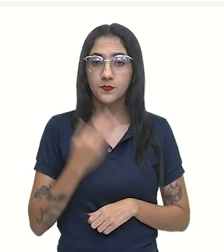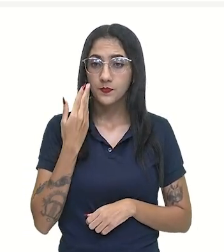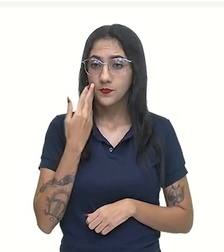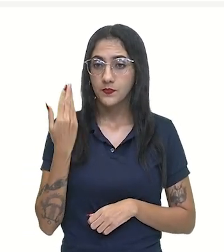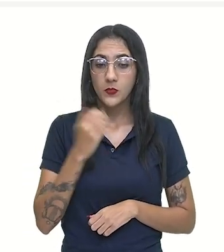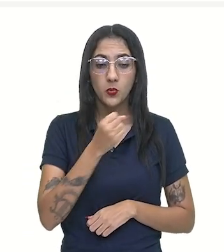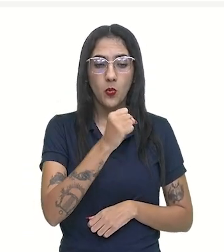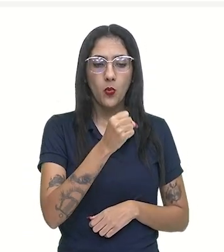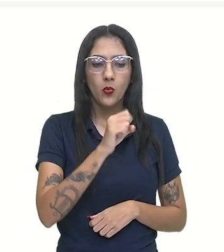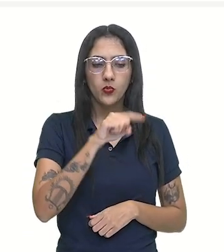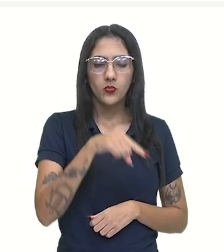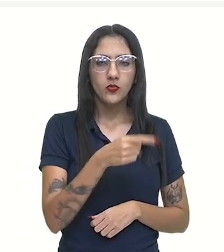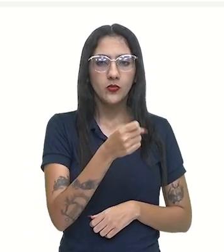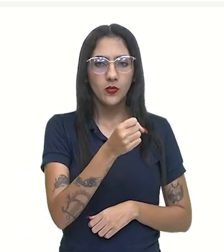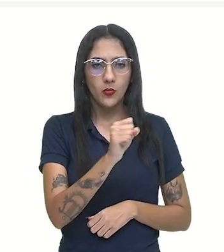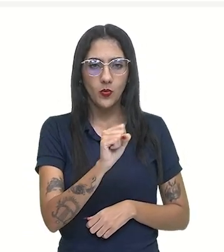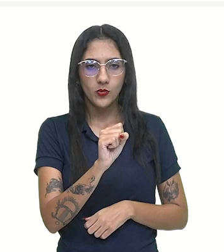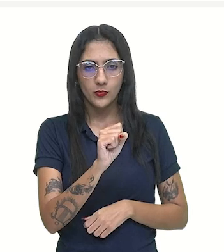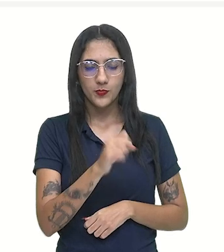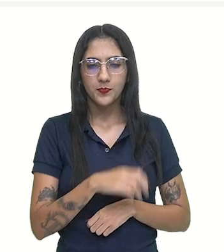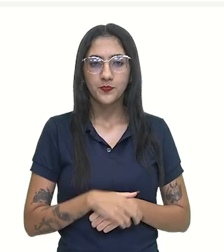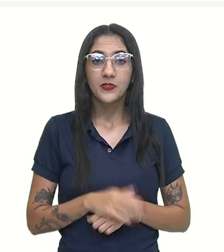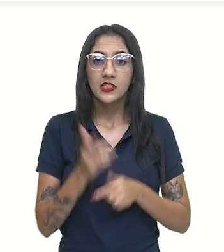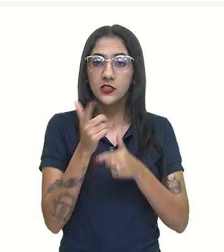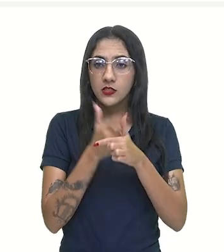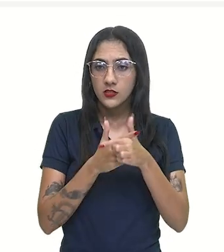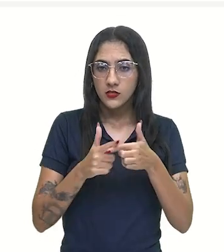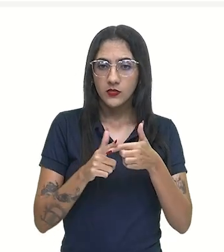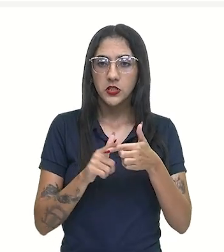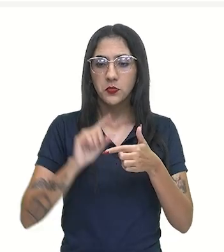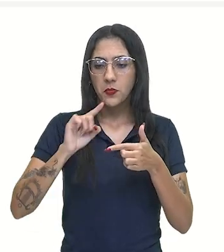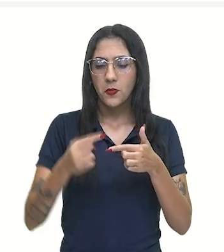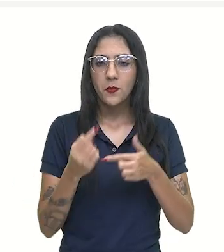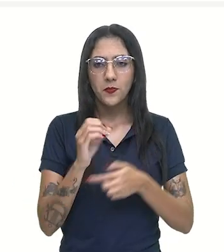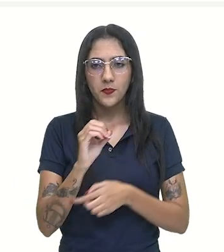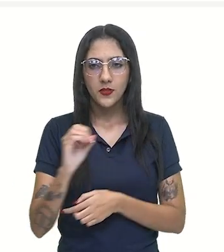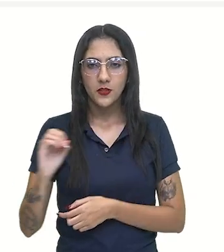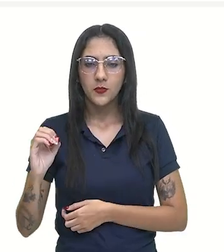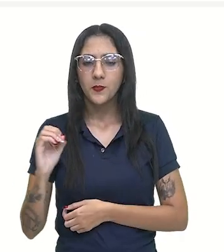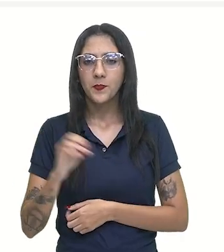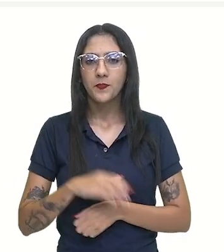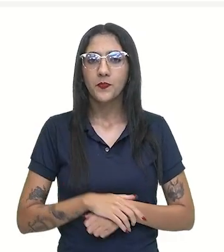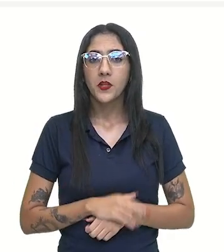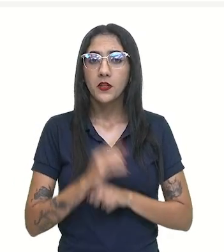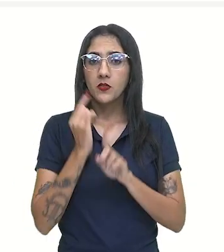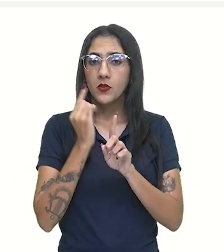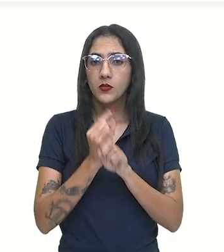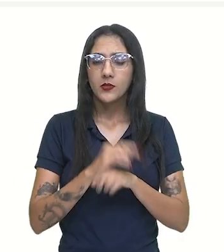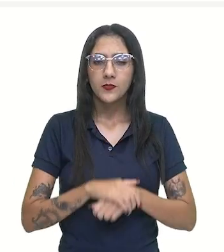8,8. E aí, quando eu dividir mais uma vez por 1.000, nós vamos ter